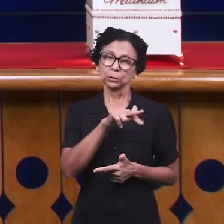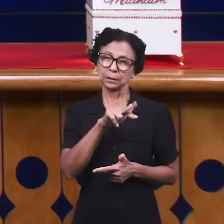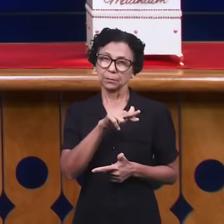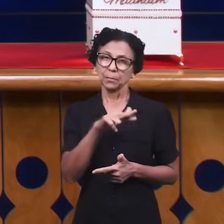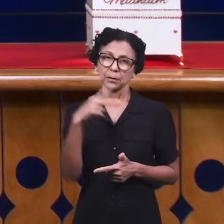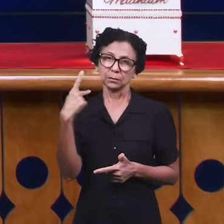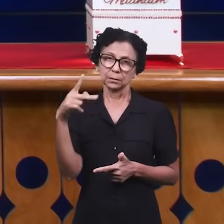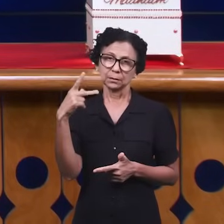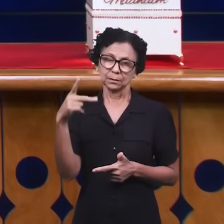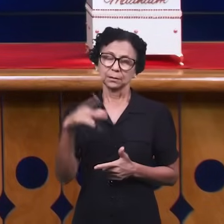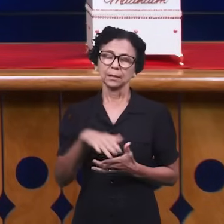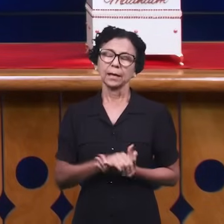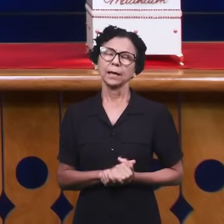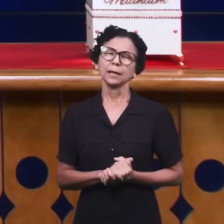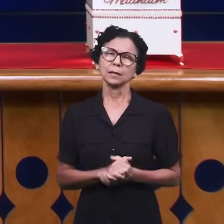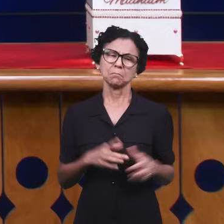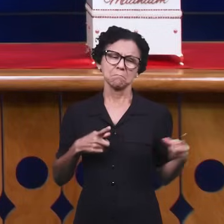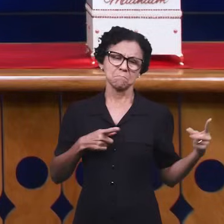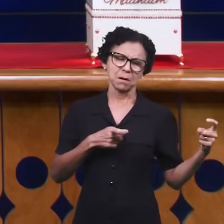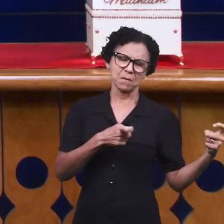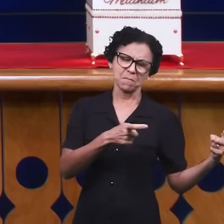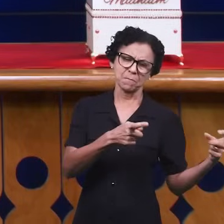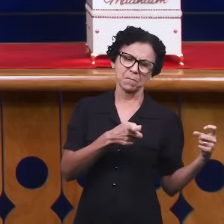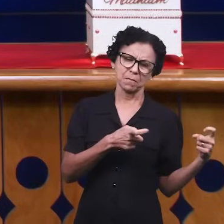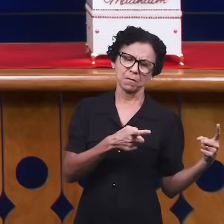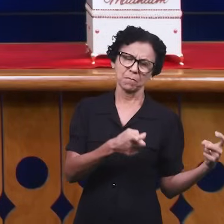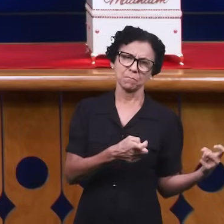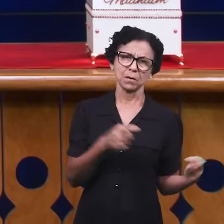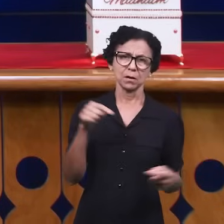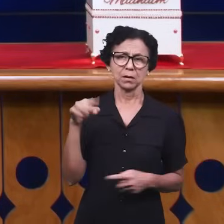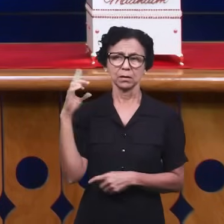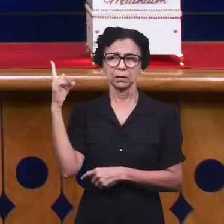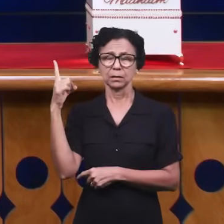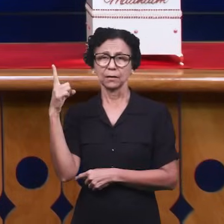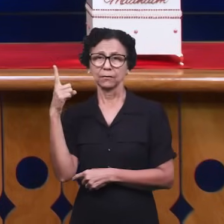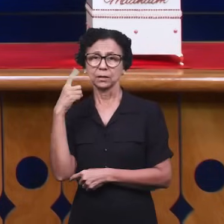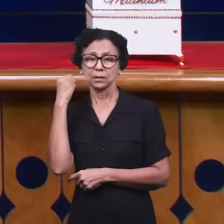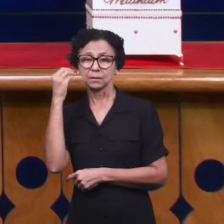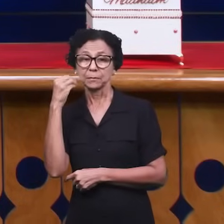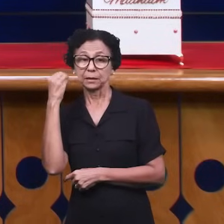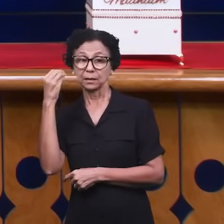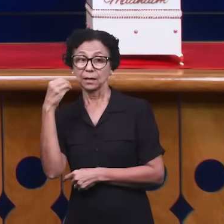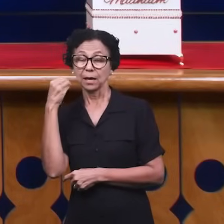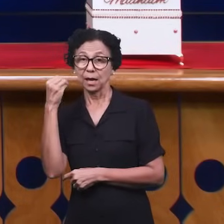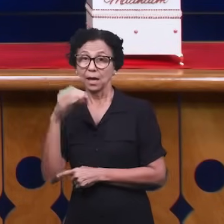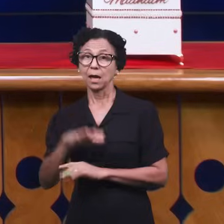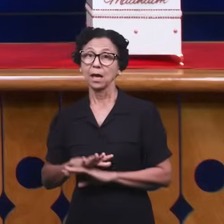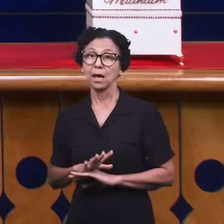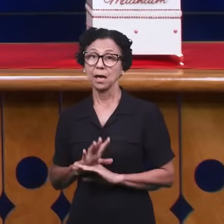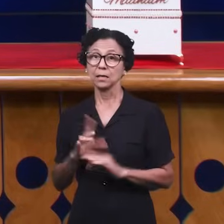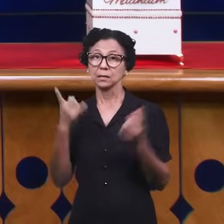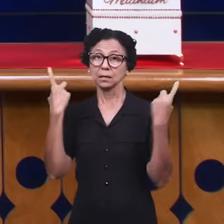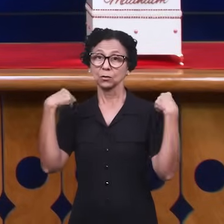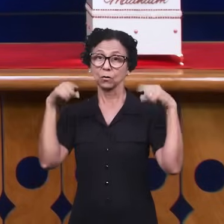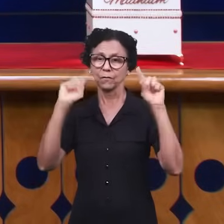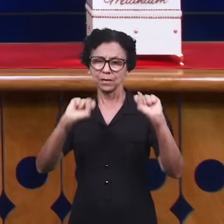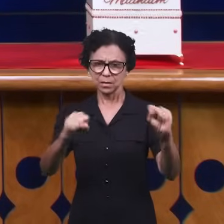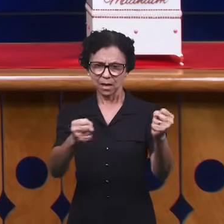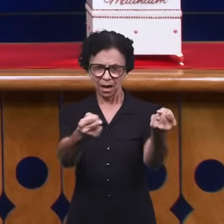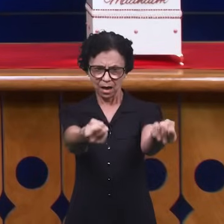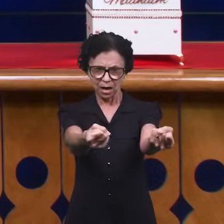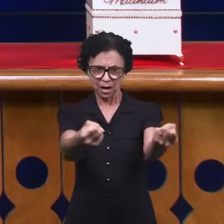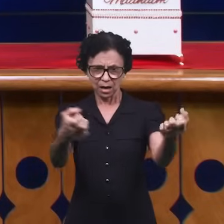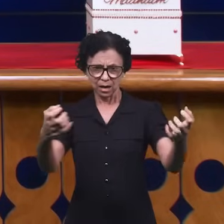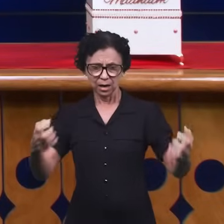estava ali tendo as experiências, sendo usado ali até mesmo para defender as ovelhas, enfrentando